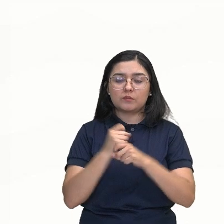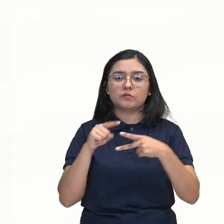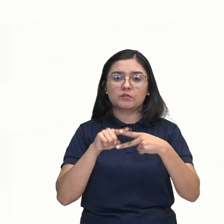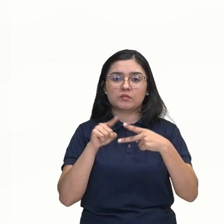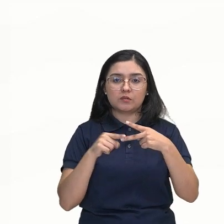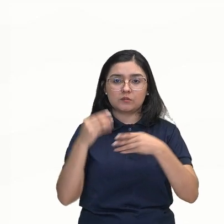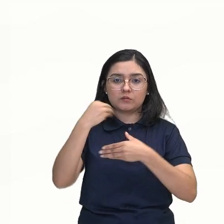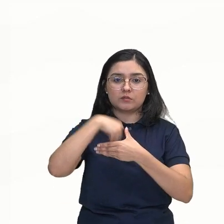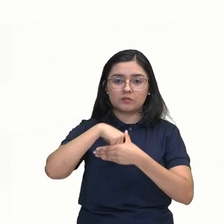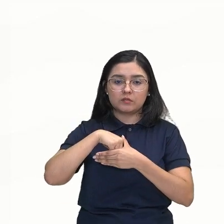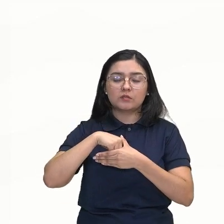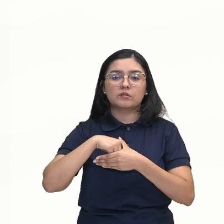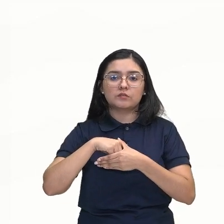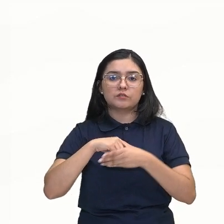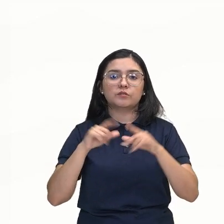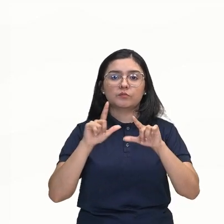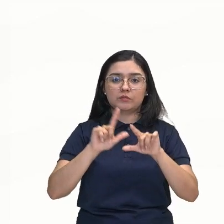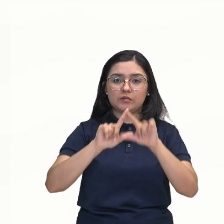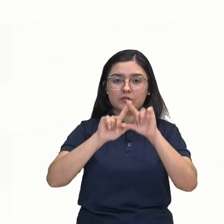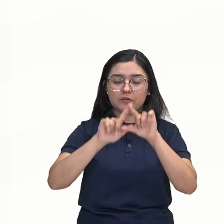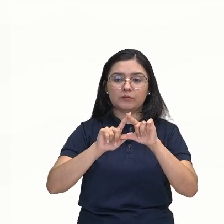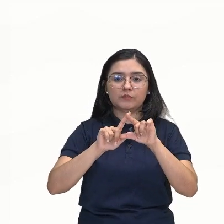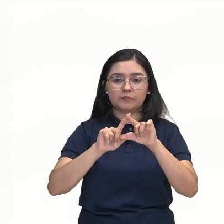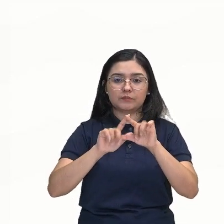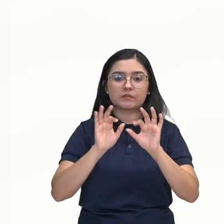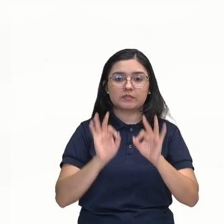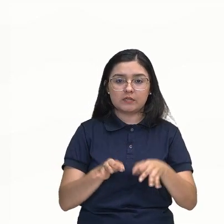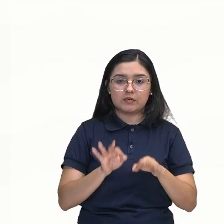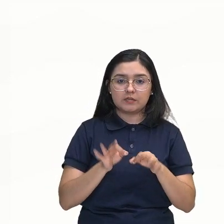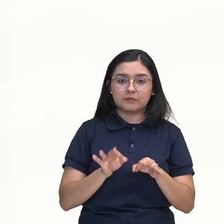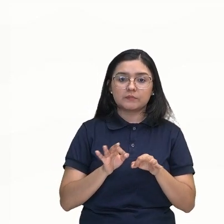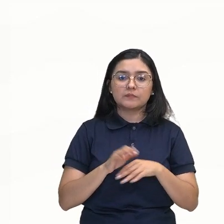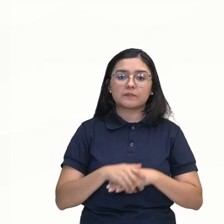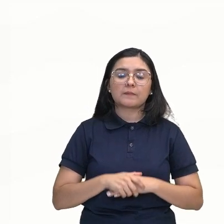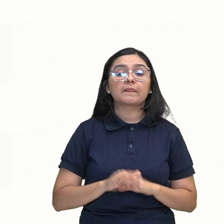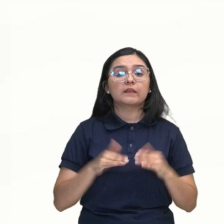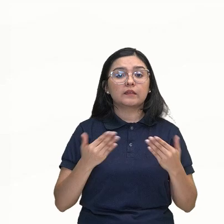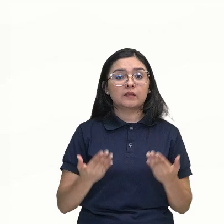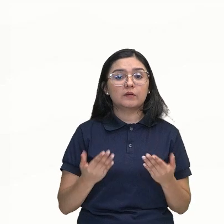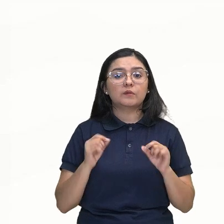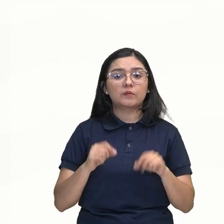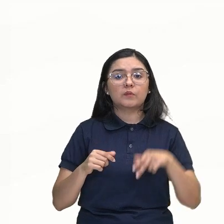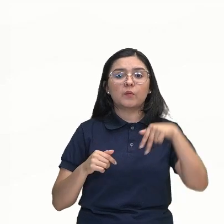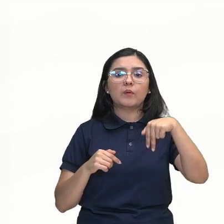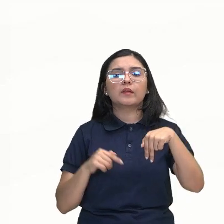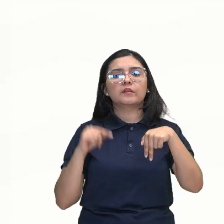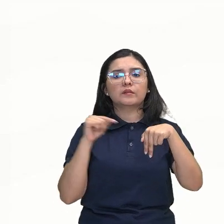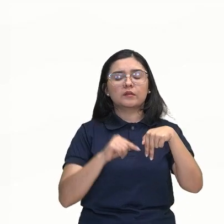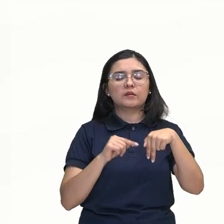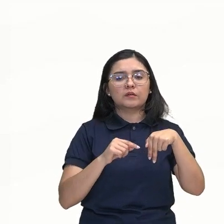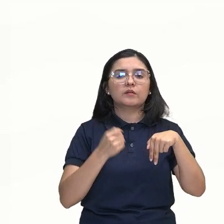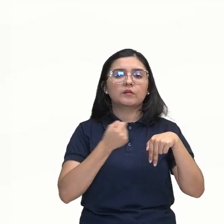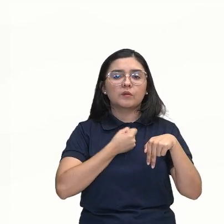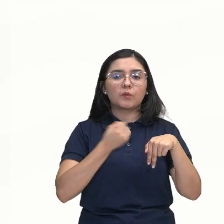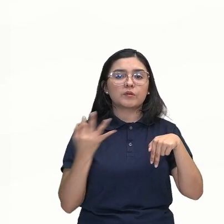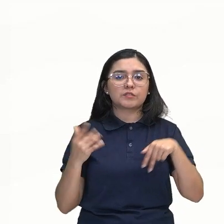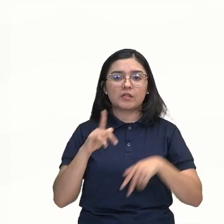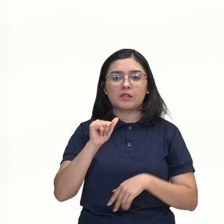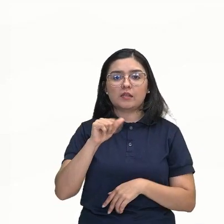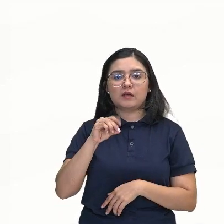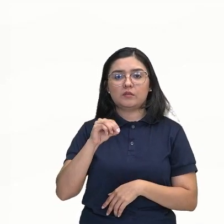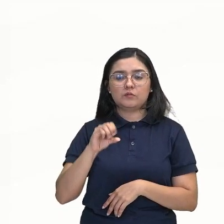internos de um triângulo. Tá bom? Então, meu n, meu número de lados do